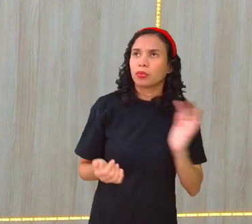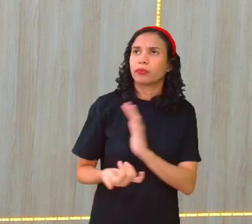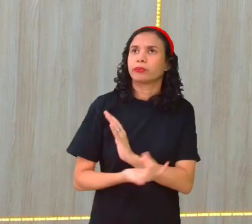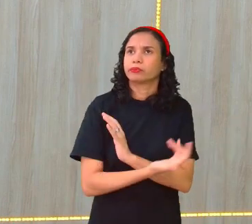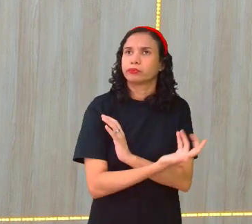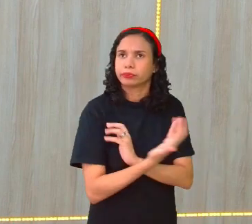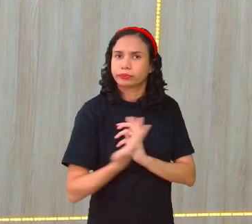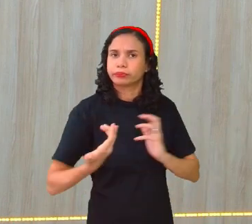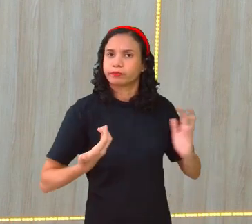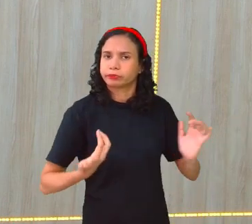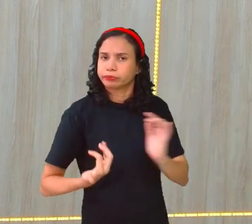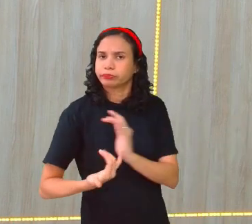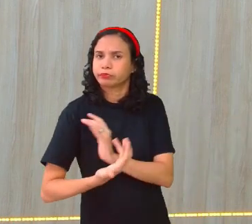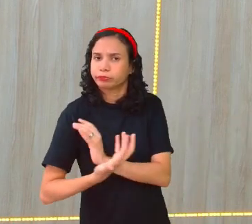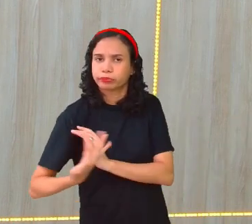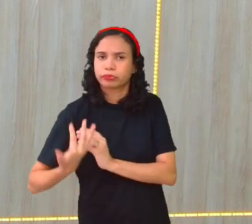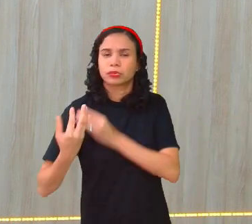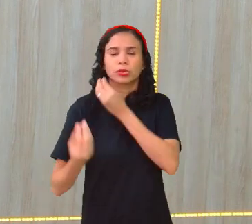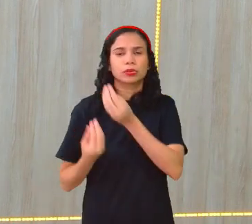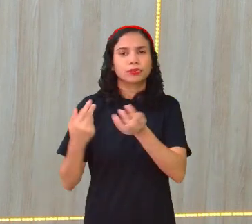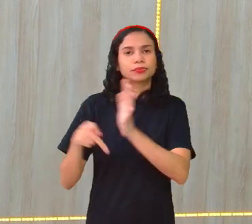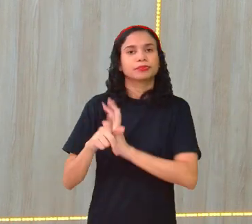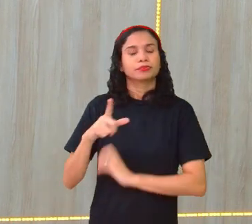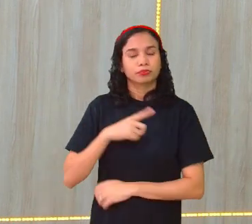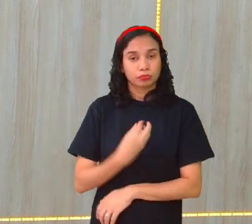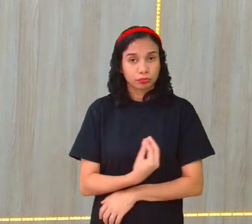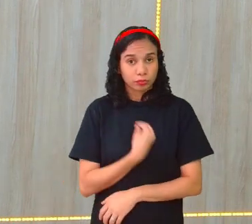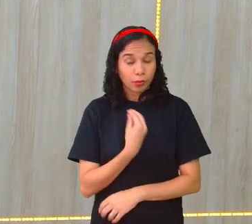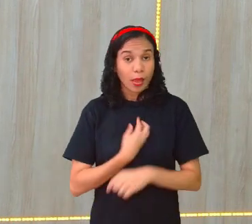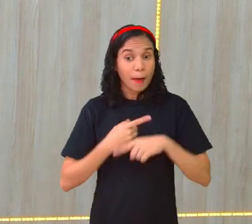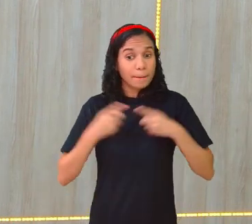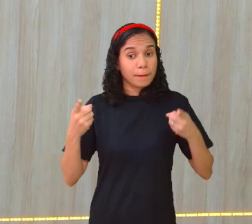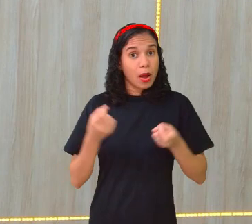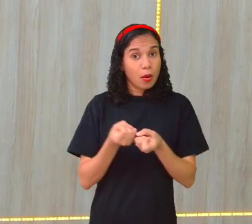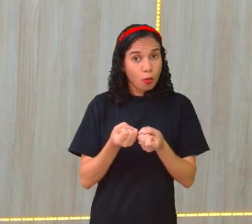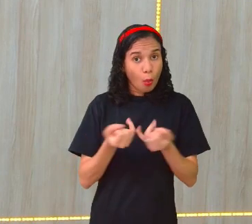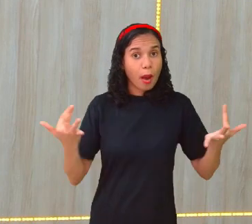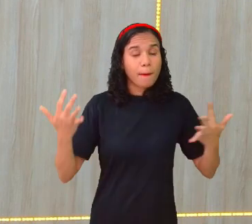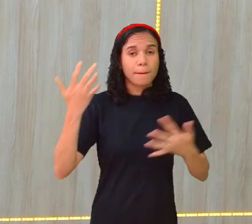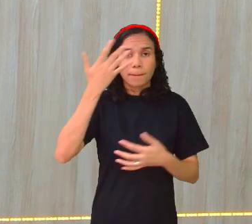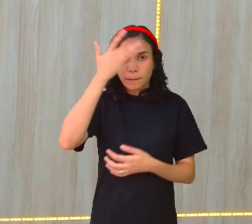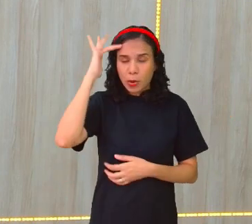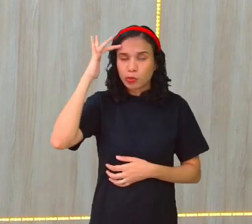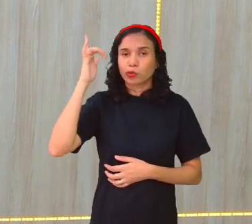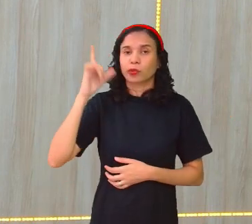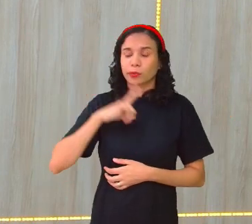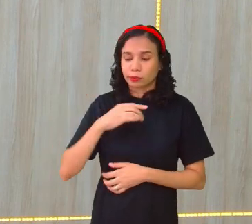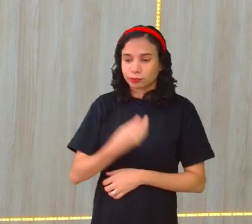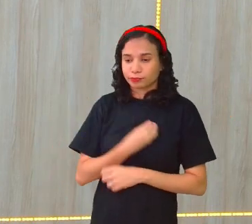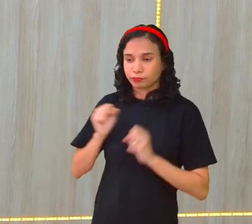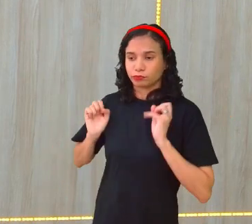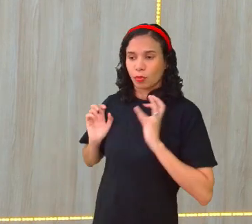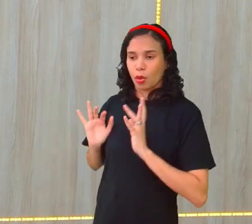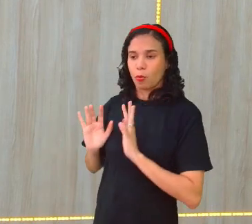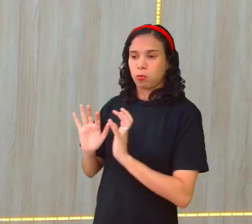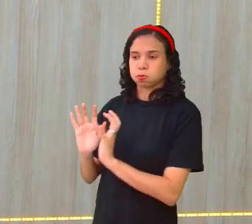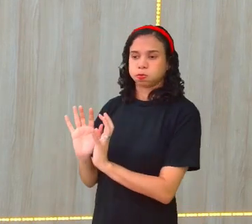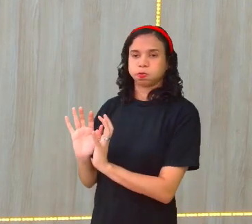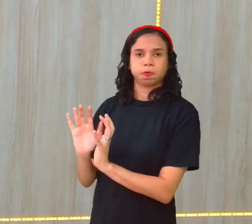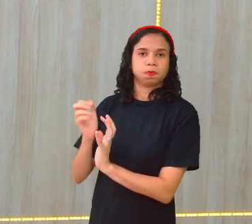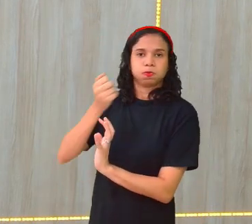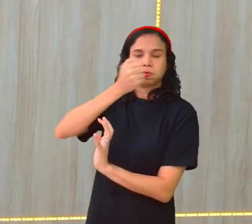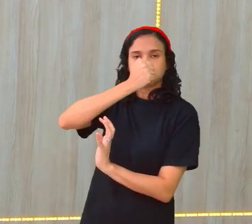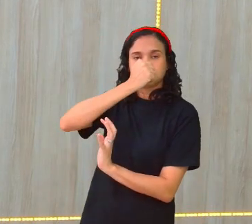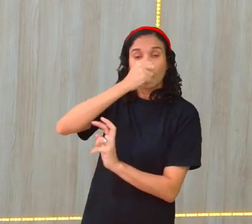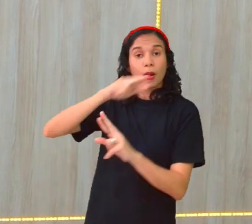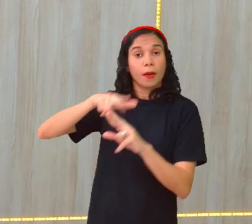acontece sempre esse deslocamento, mais uma grande quantidade de pessoas para os centros urbanos. Então foi daí